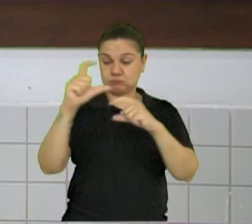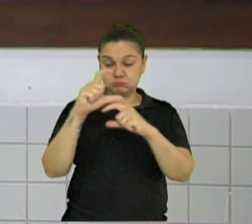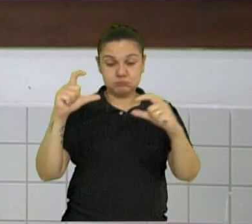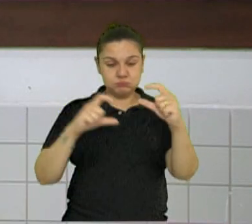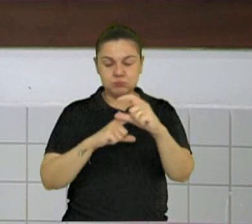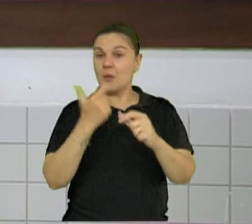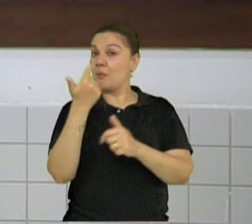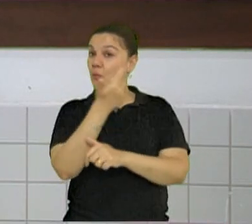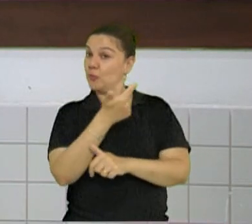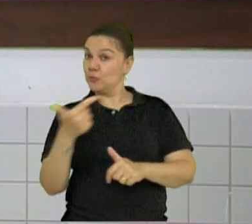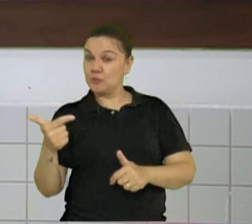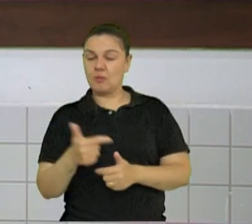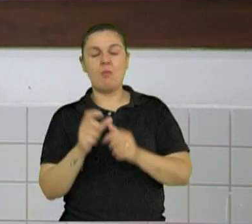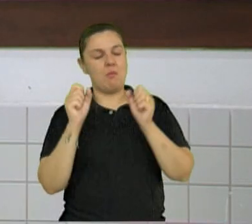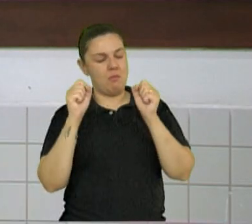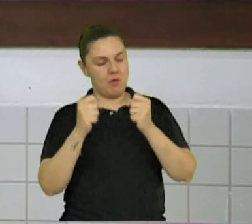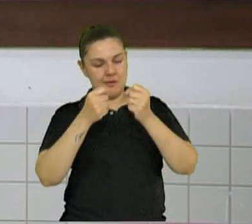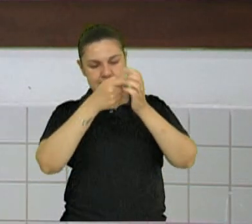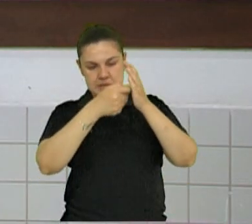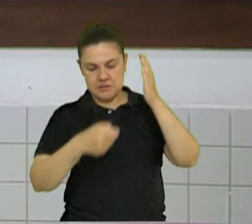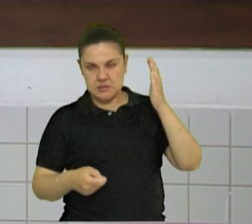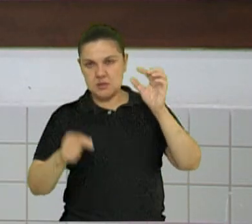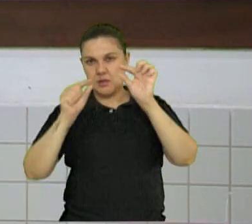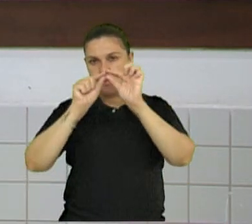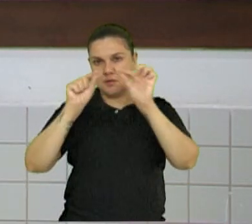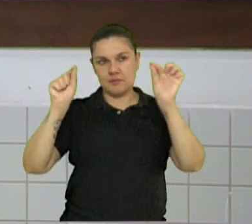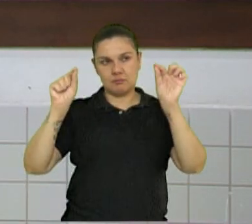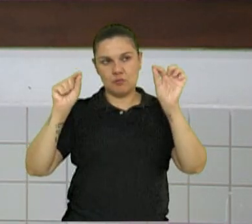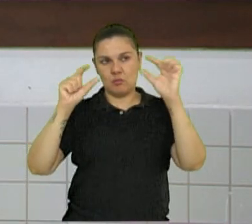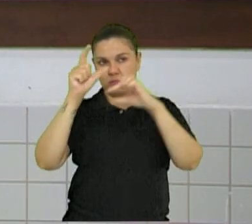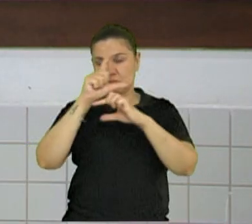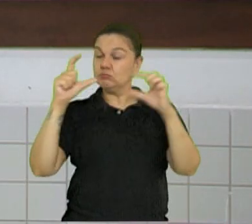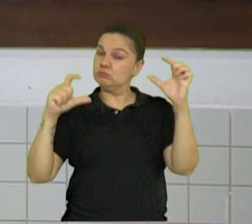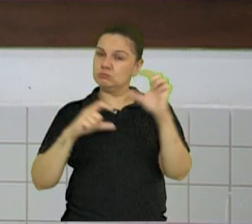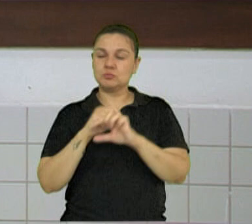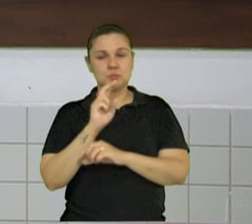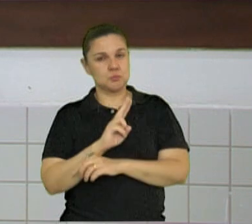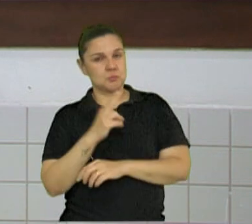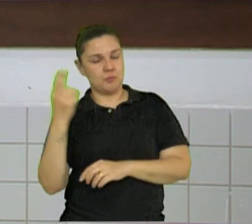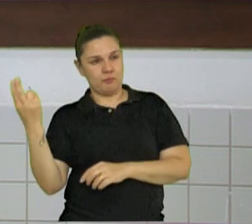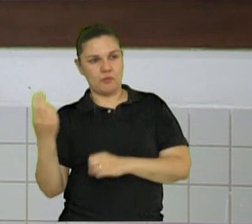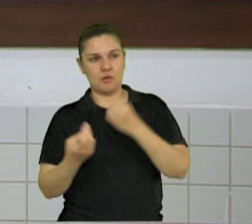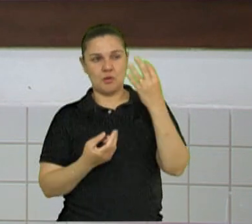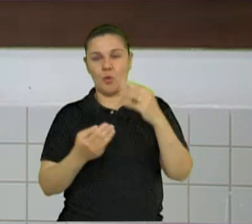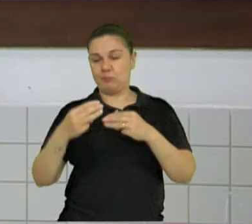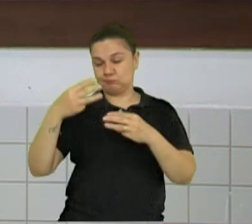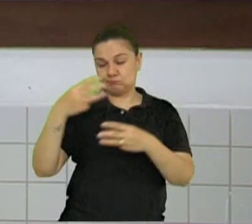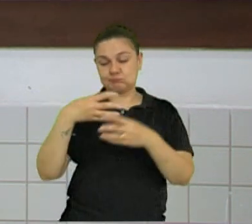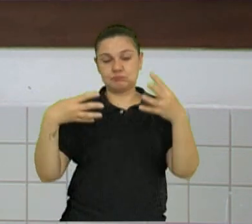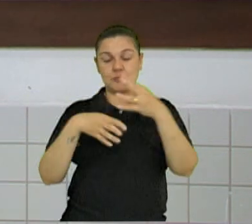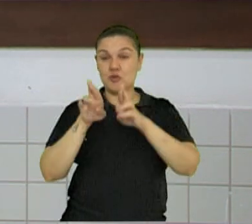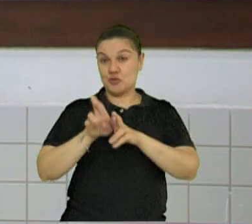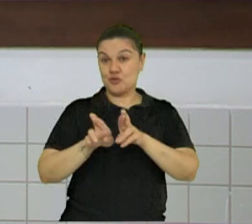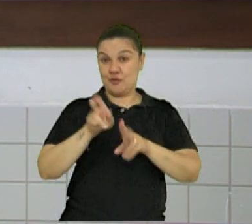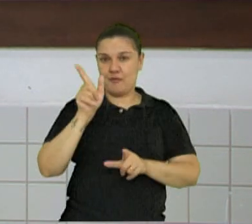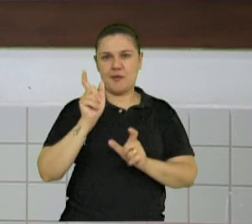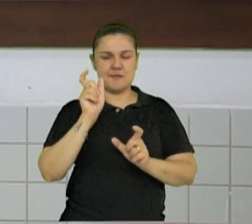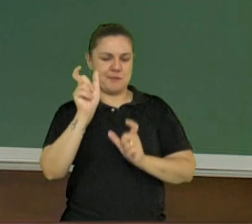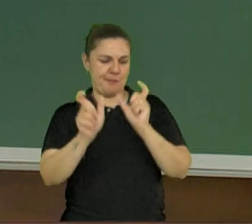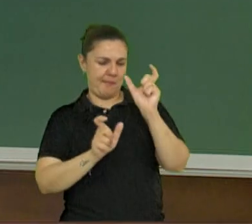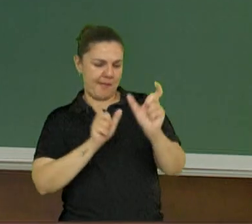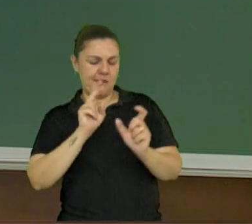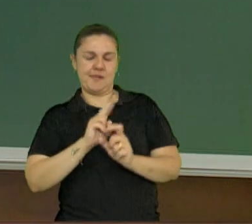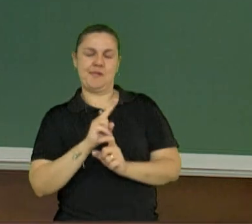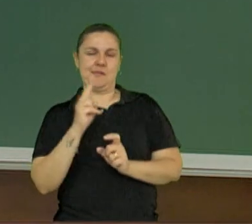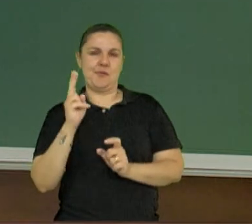não. Ele pode ser escrito ali em versos, depois estrofes, ou eu posso ter quantidades diferentes de palavras